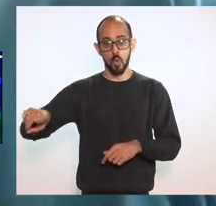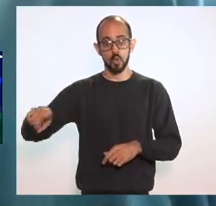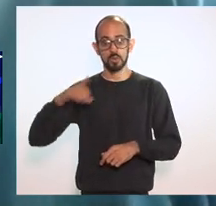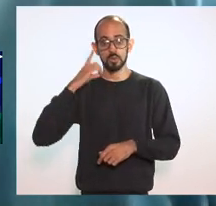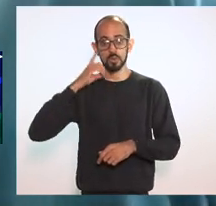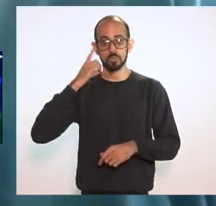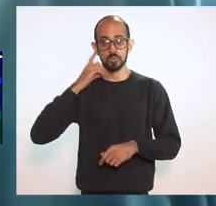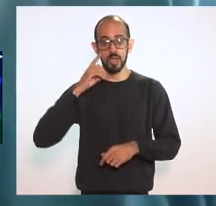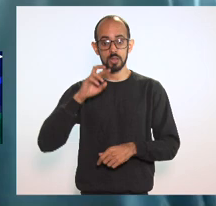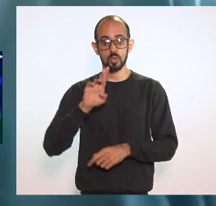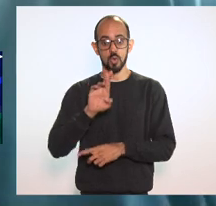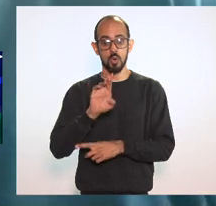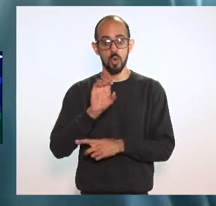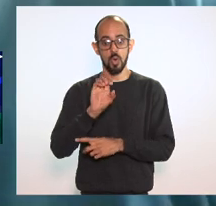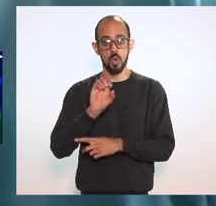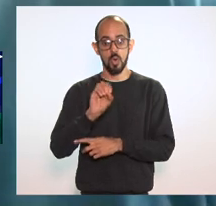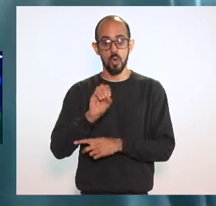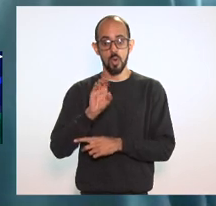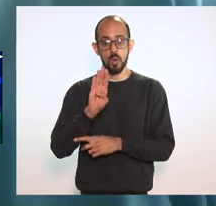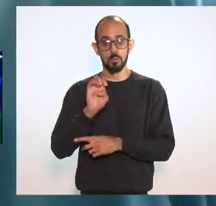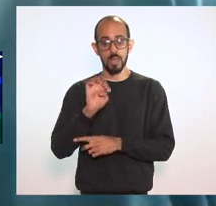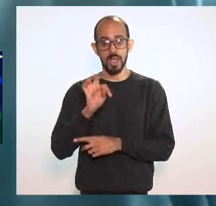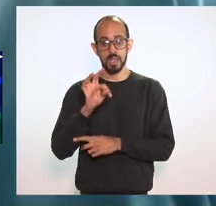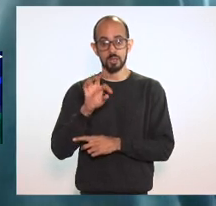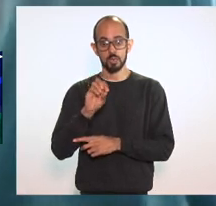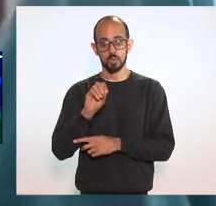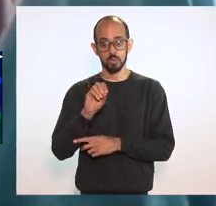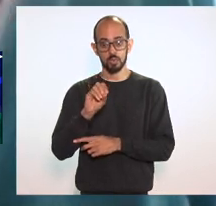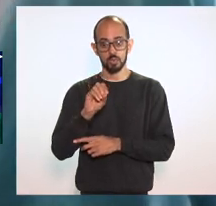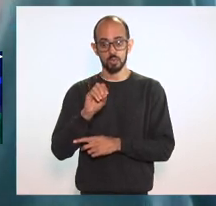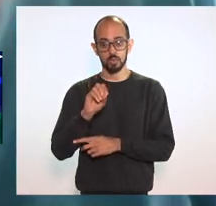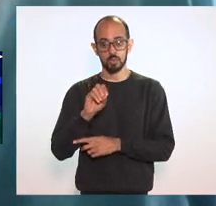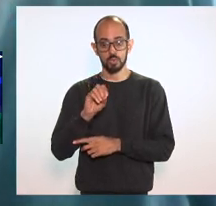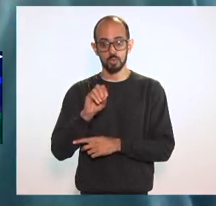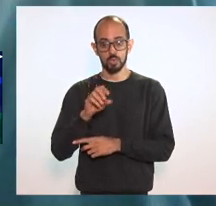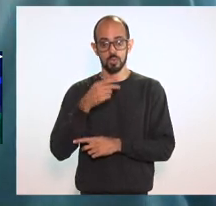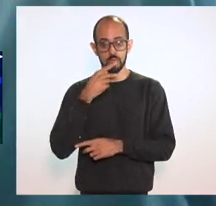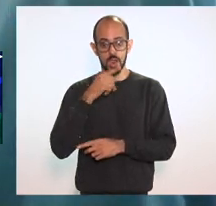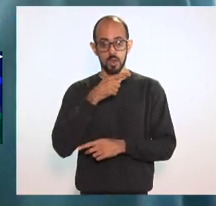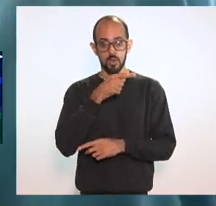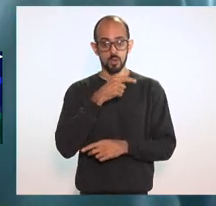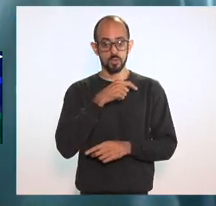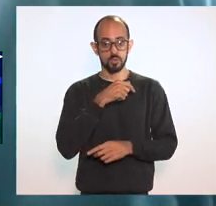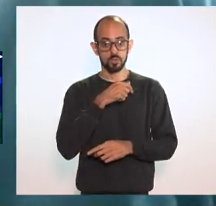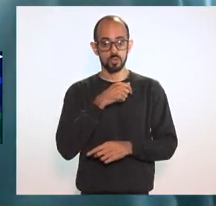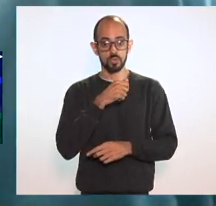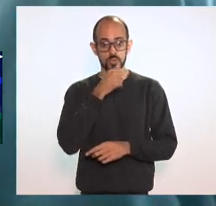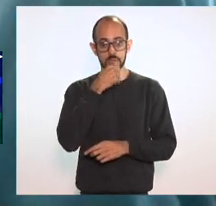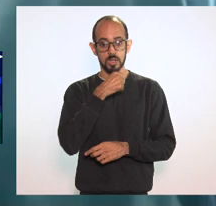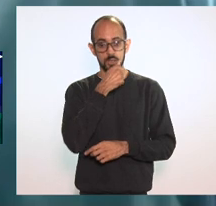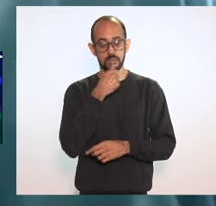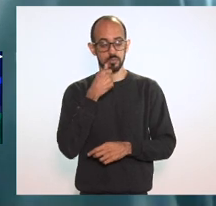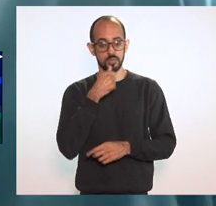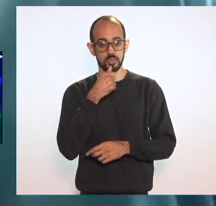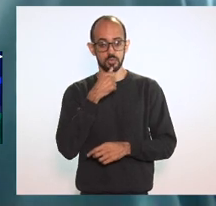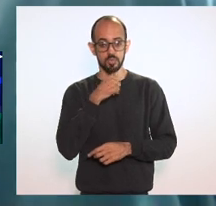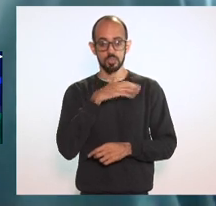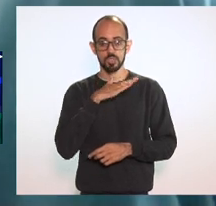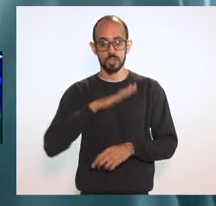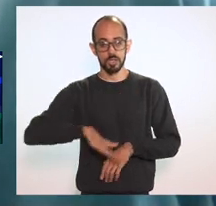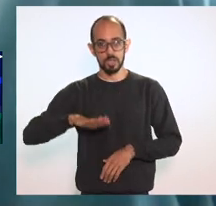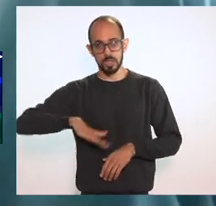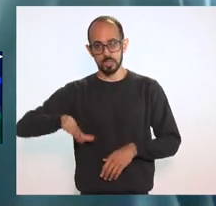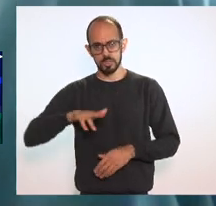que eu uso Deus sacrificavam crianças para a aula e continuam praticando essa